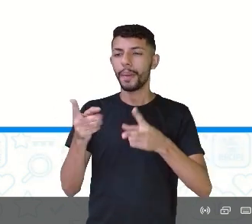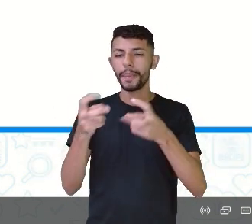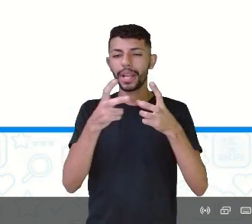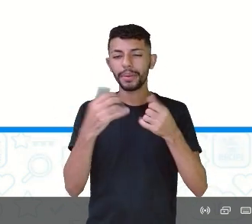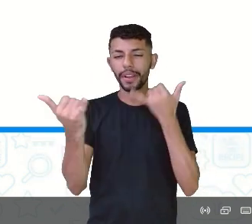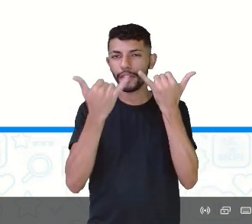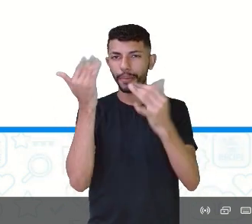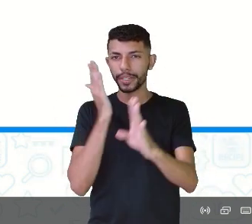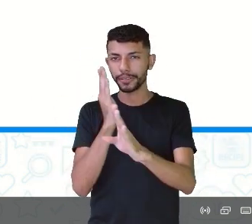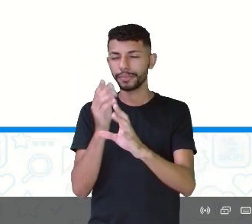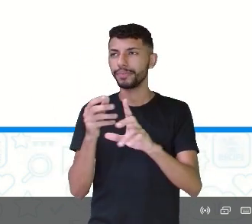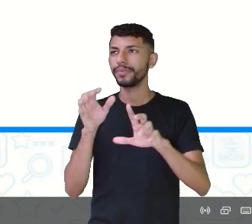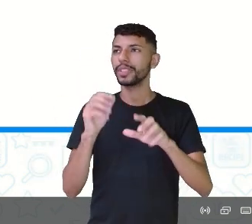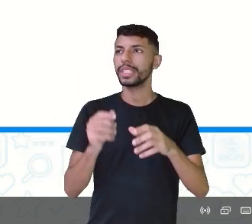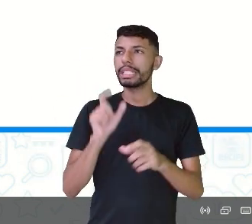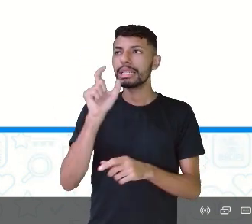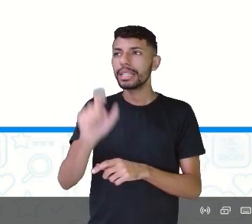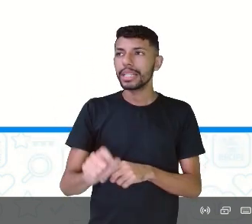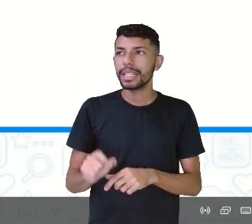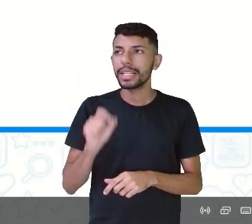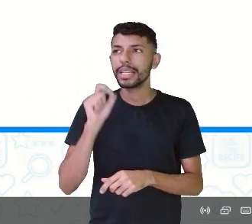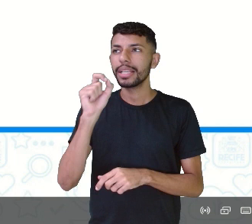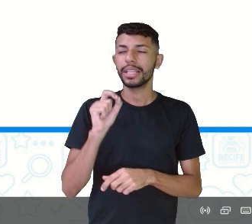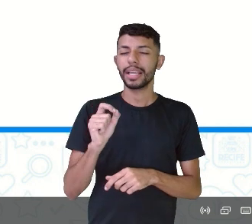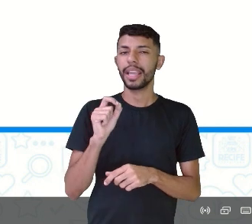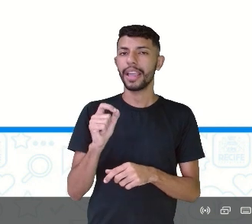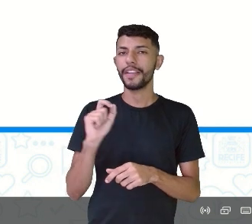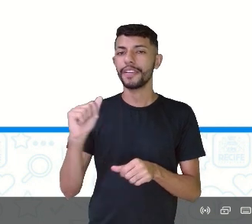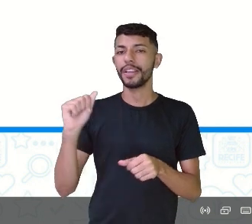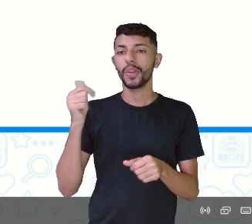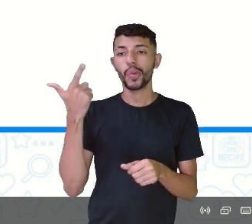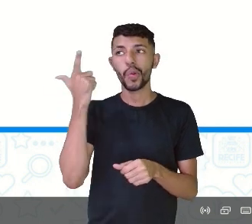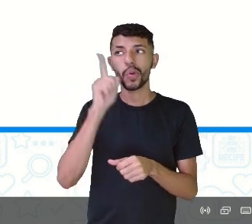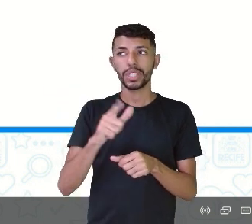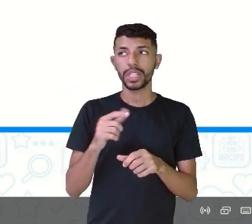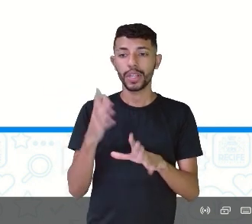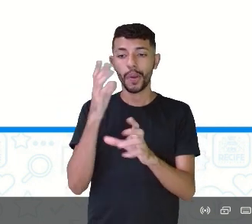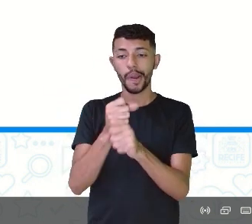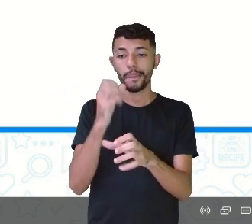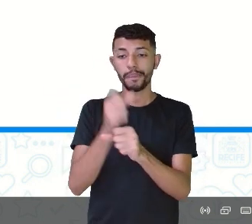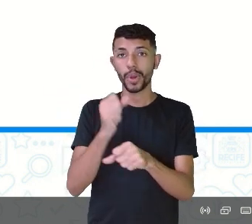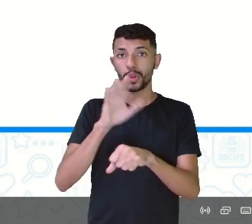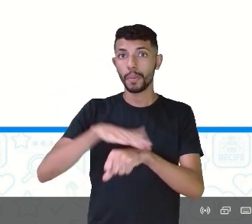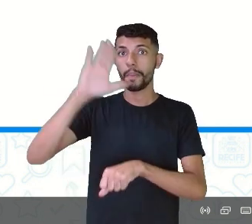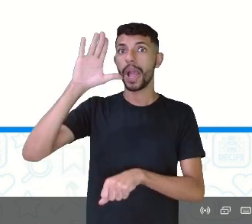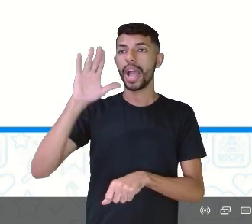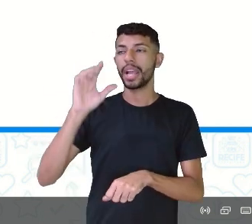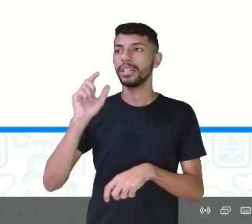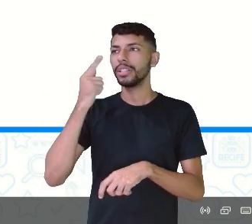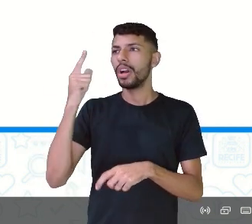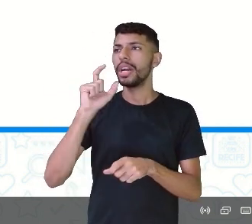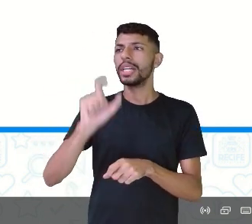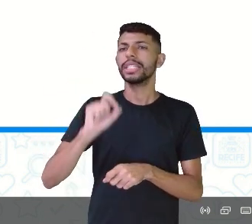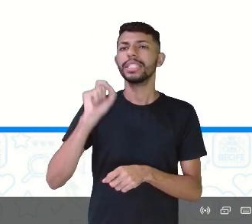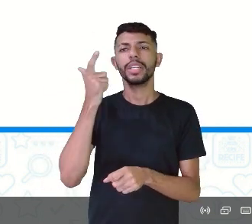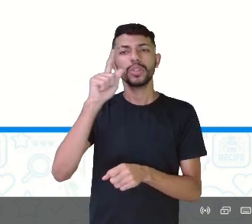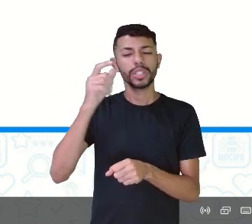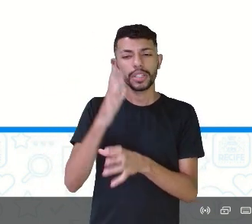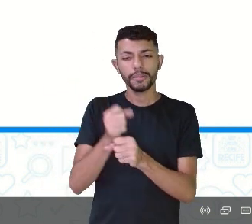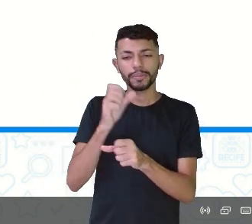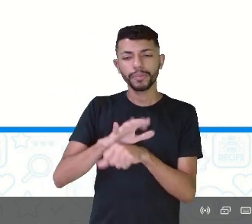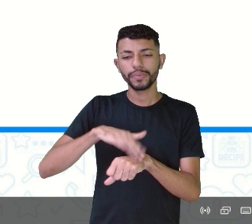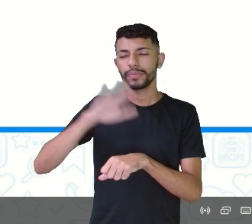responda. Quem marcou mais pontos? Responde rapidinho para mim. Quem foi que marcou mais